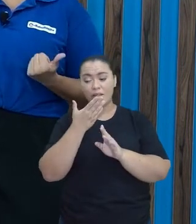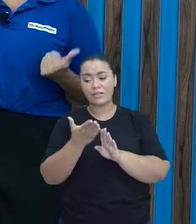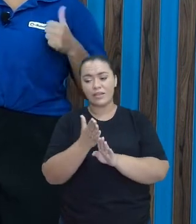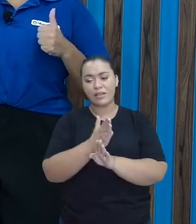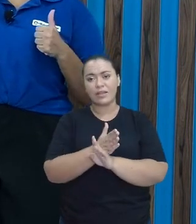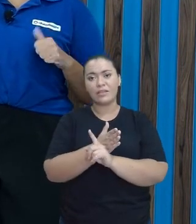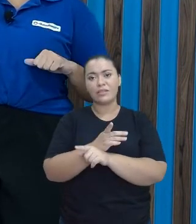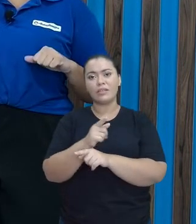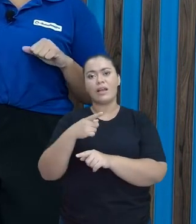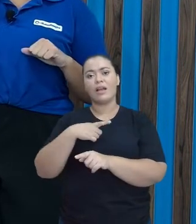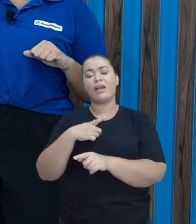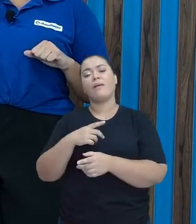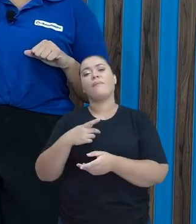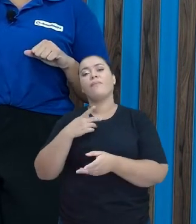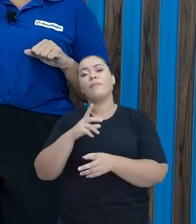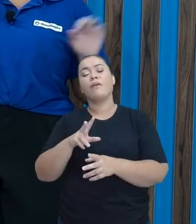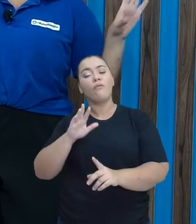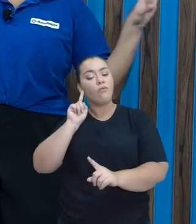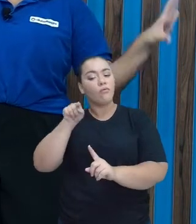substantivo. Joia?